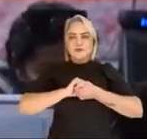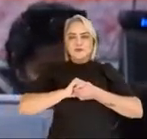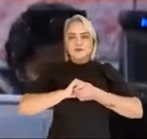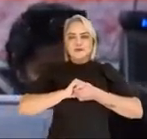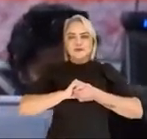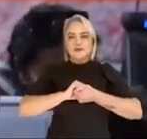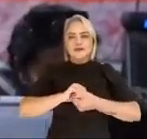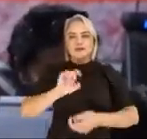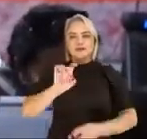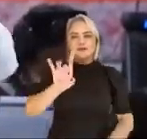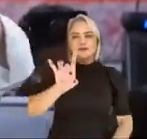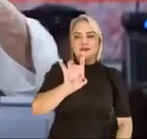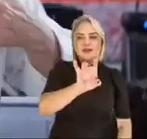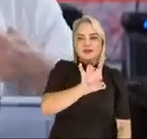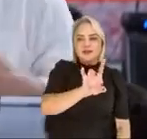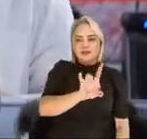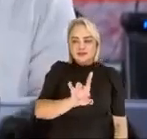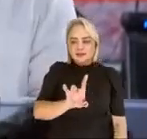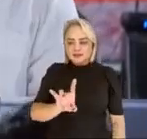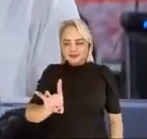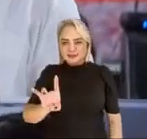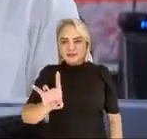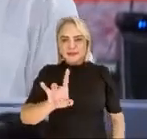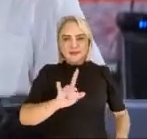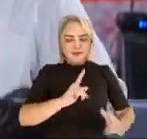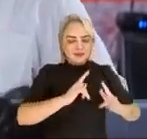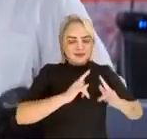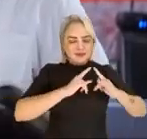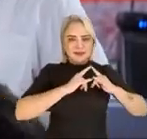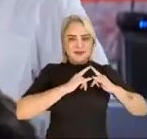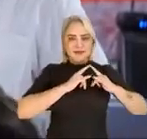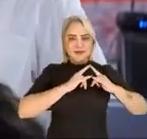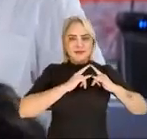cada companheira e